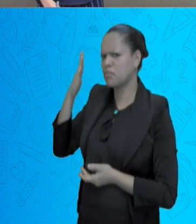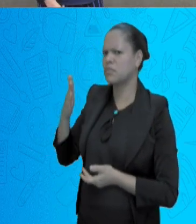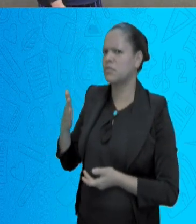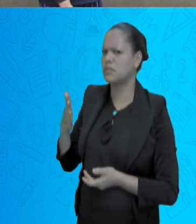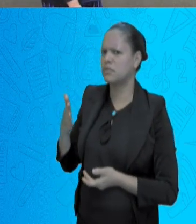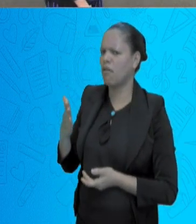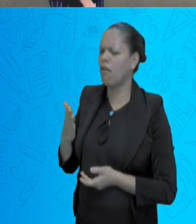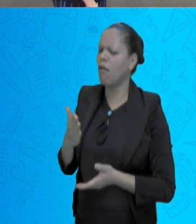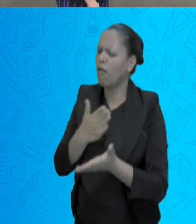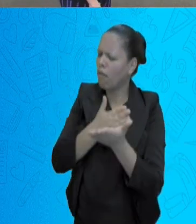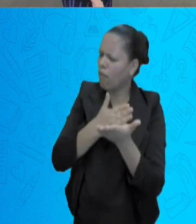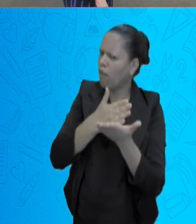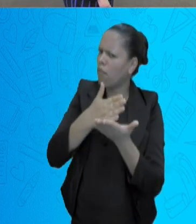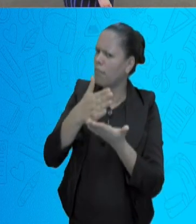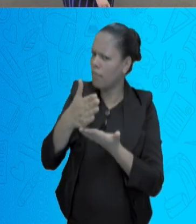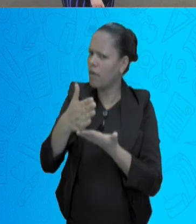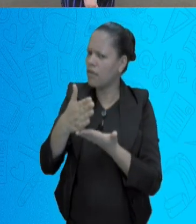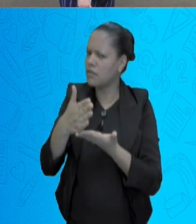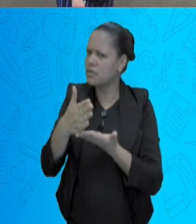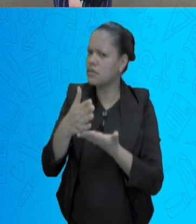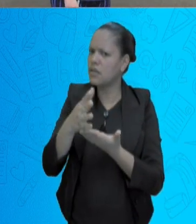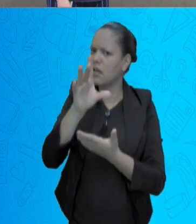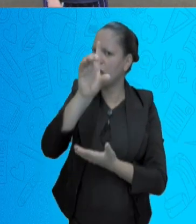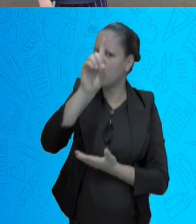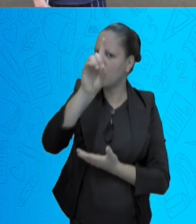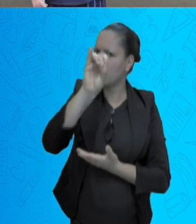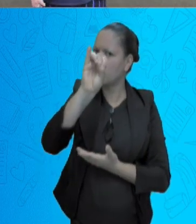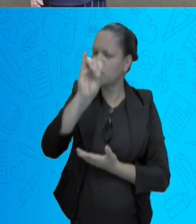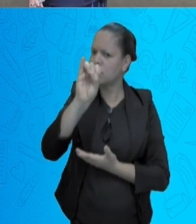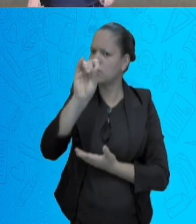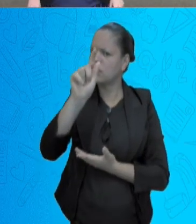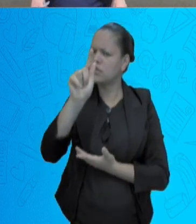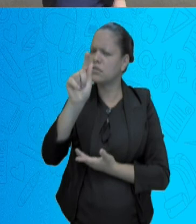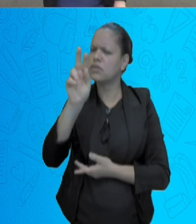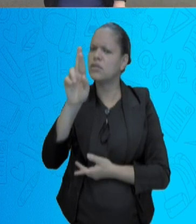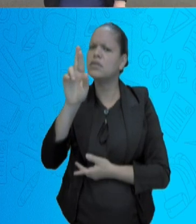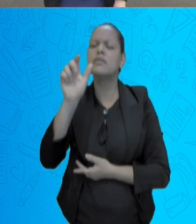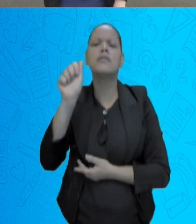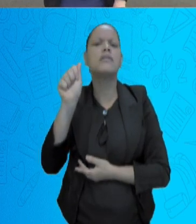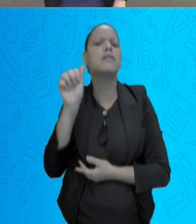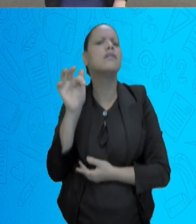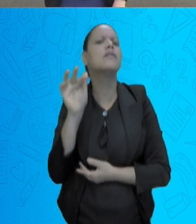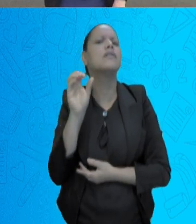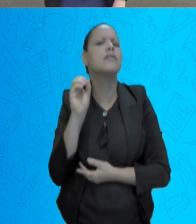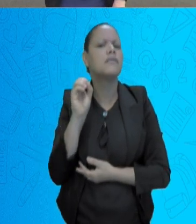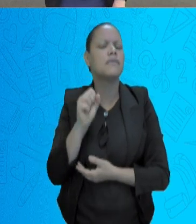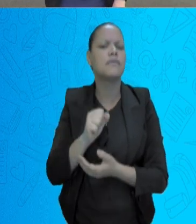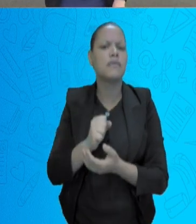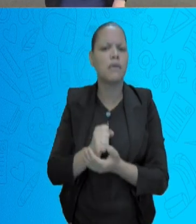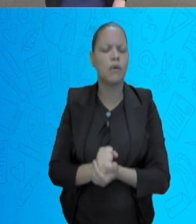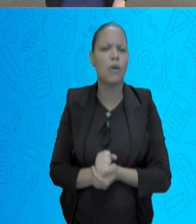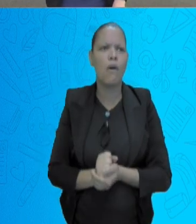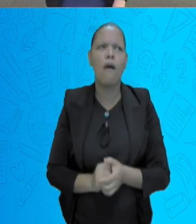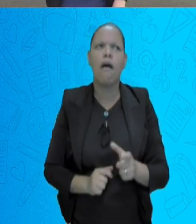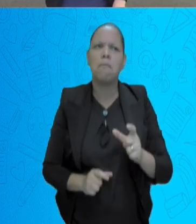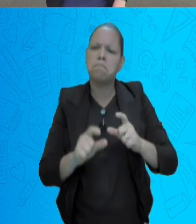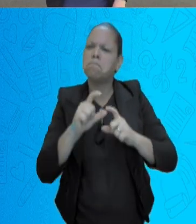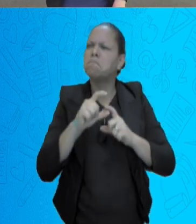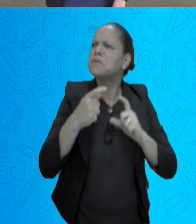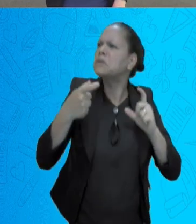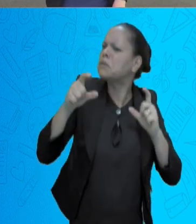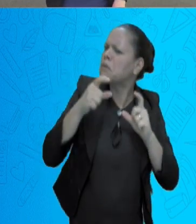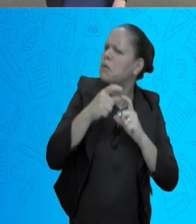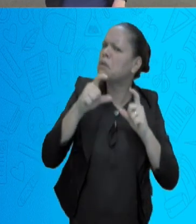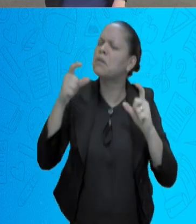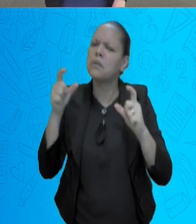dígrafo. E o que é? Sinônimo de bico. Bico é aquela bichinho que o